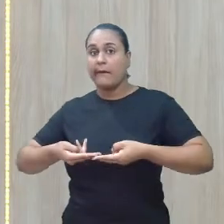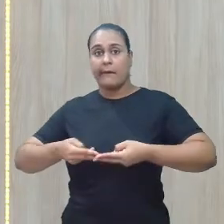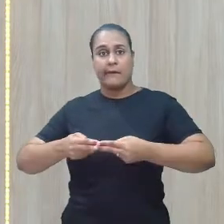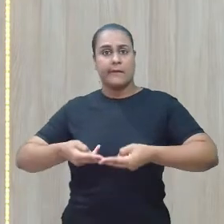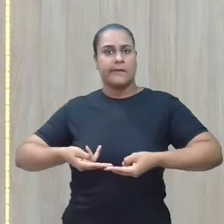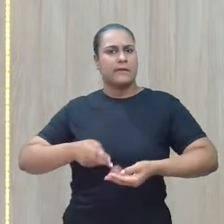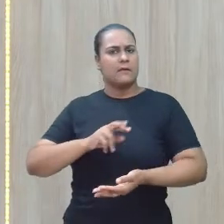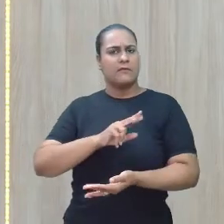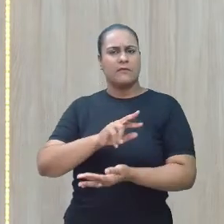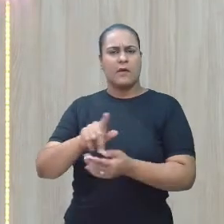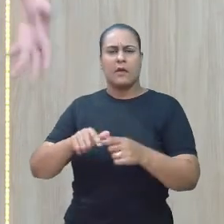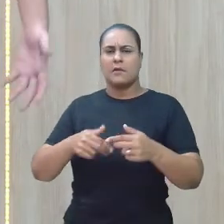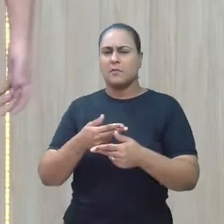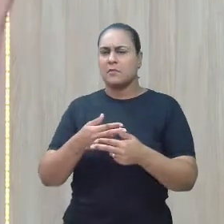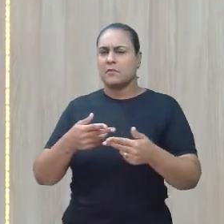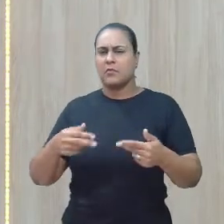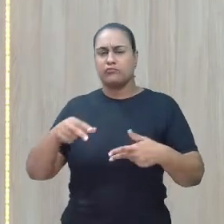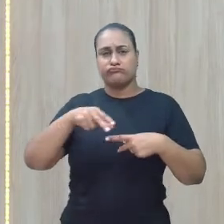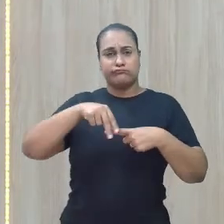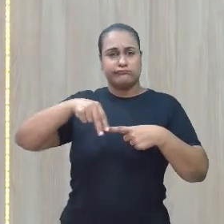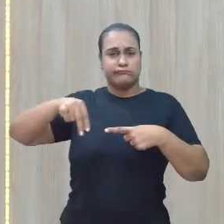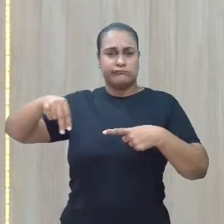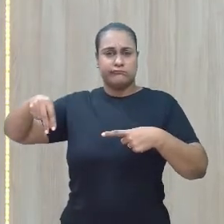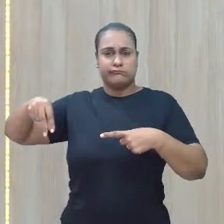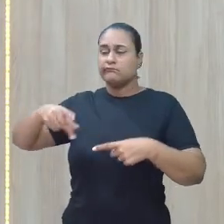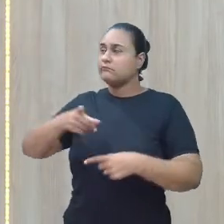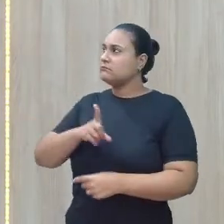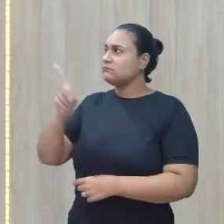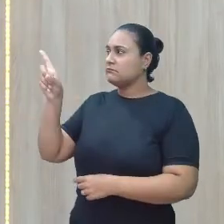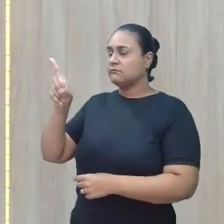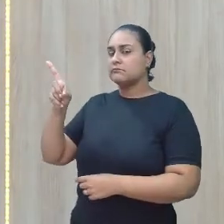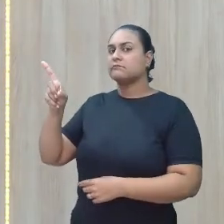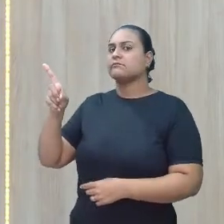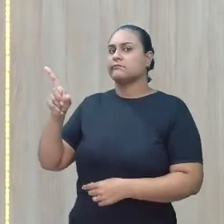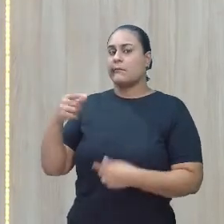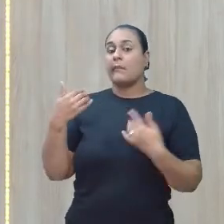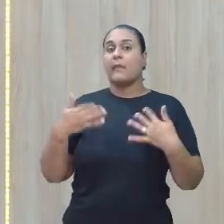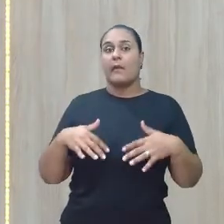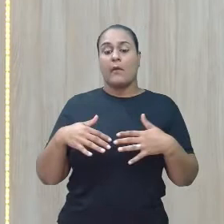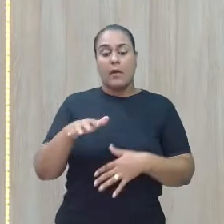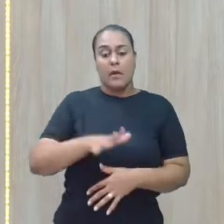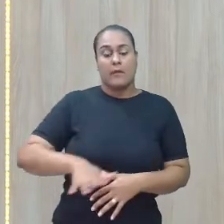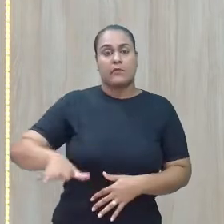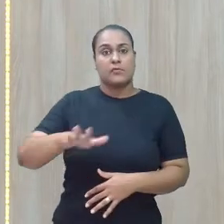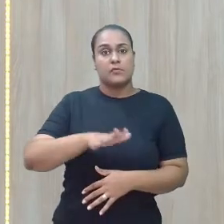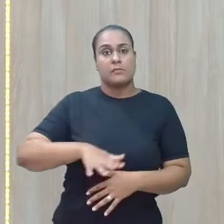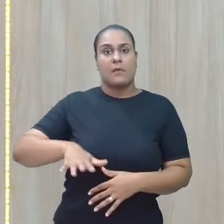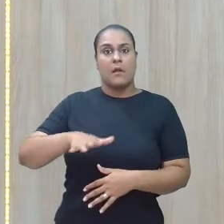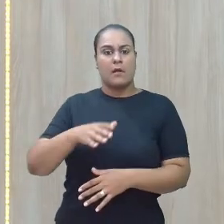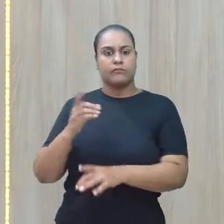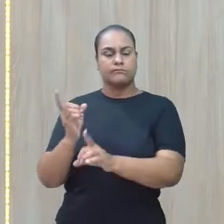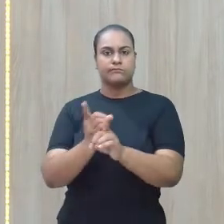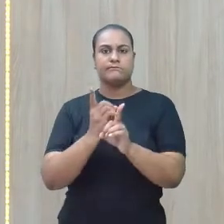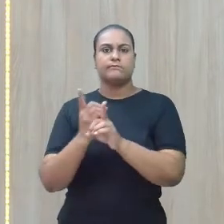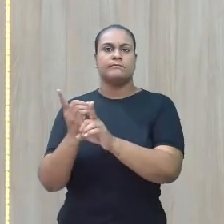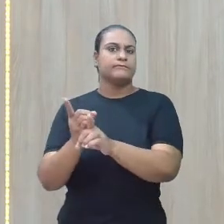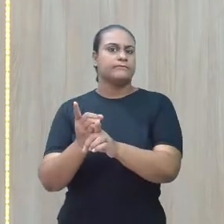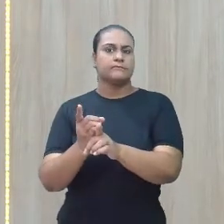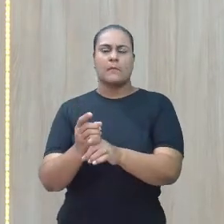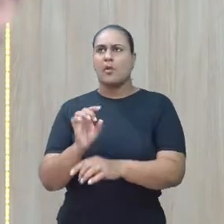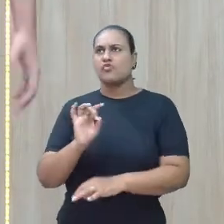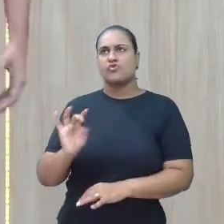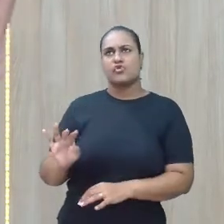e tantos outros produtos, cordel. Né? Então, quer dizer, é um grande espaço de encontros, não só das pessoas que